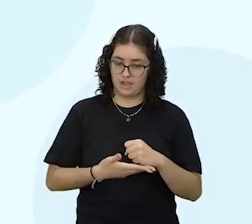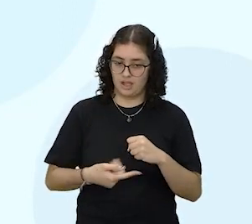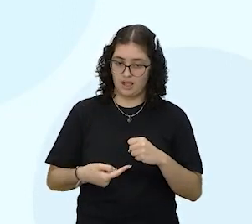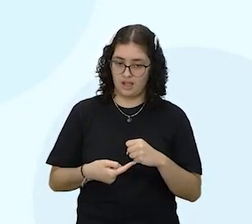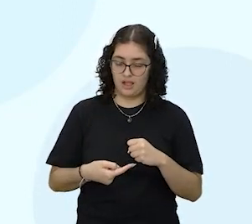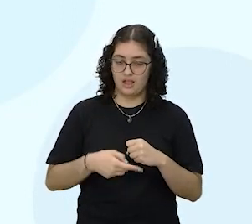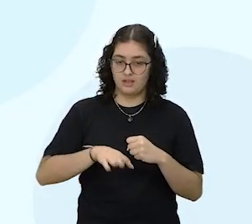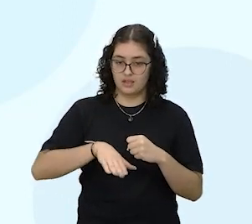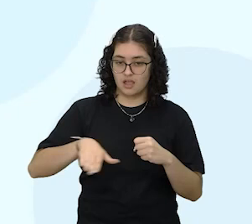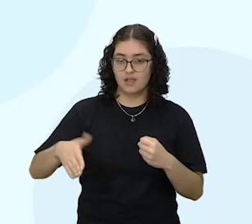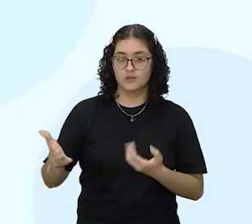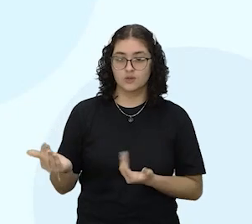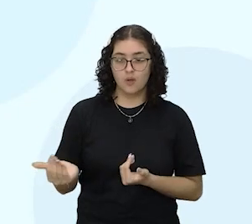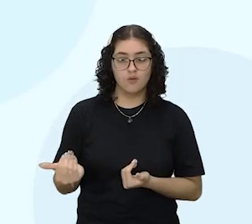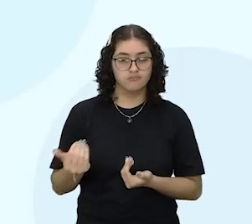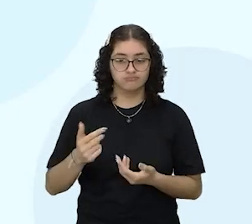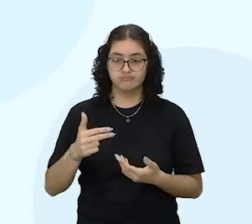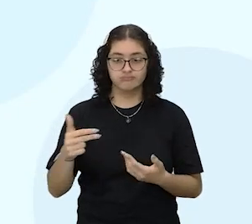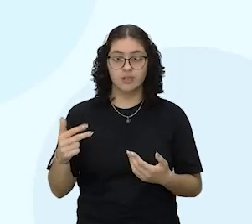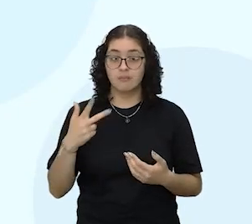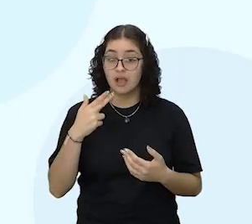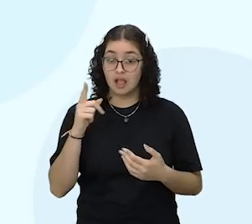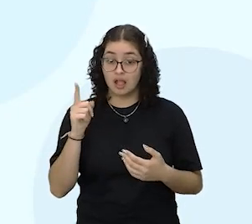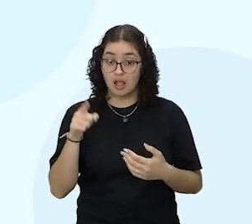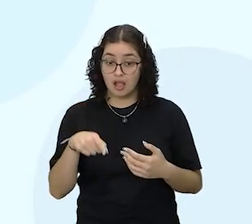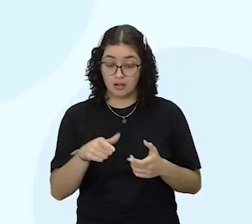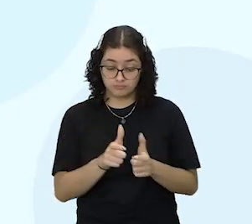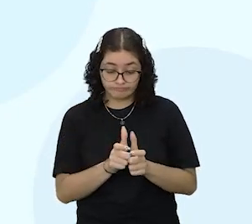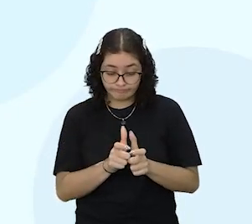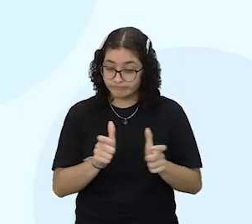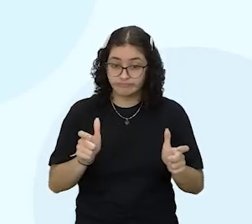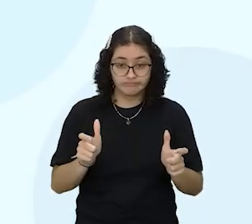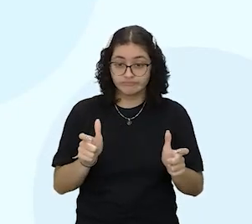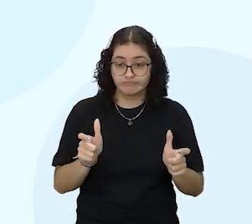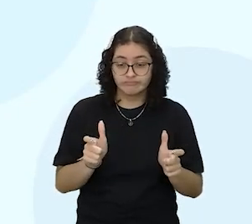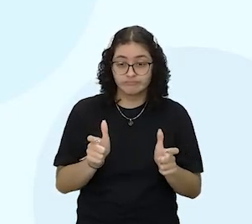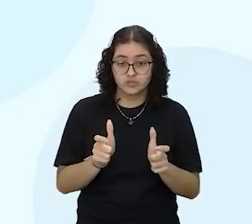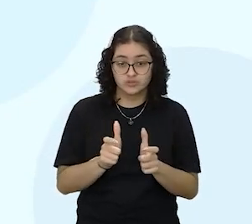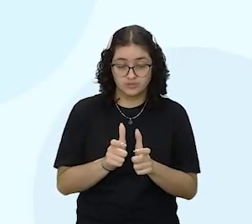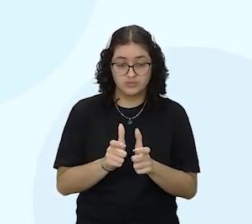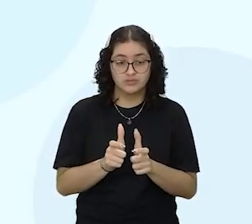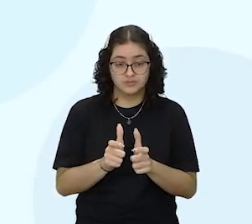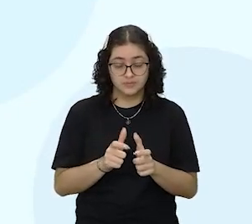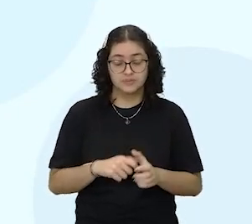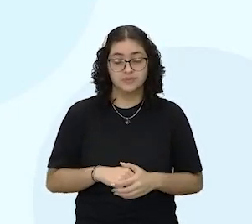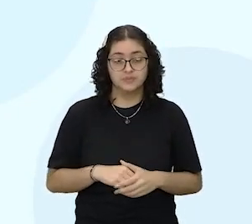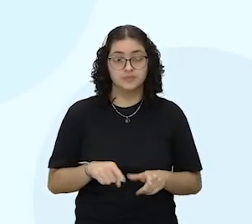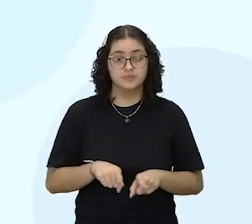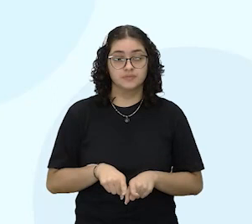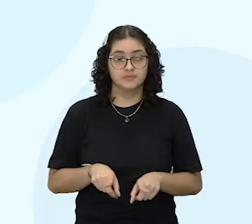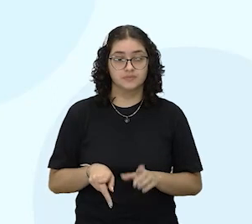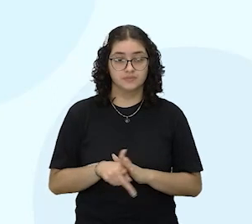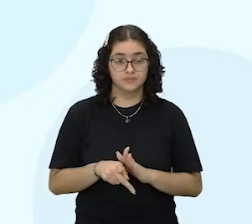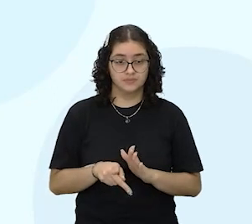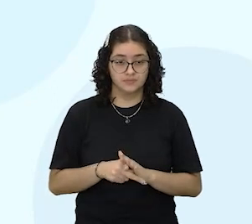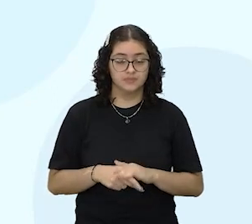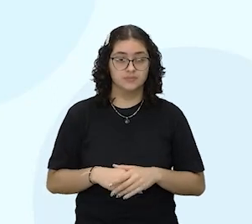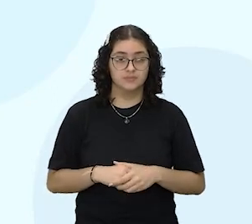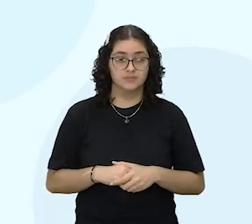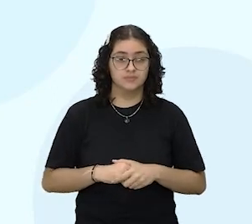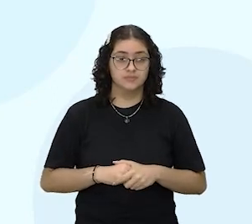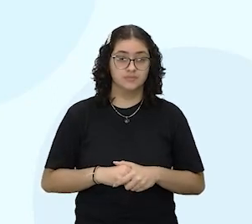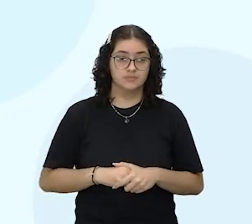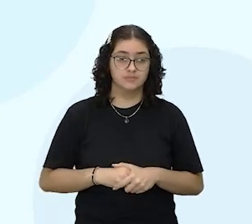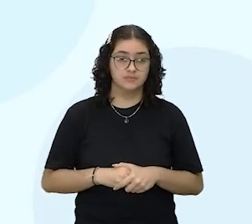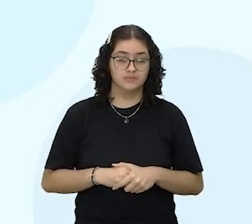ali crianças, jovens e tal, ela não é mais tão larga quanto era. As partes mais medianas, digamos assim,